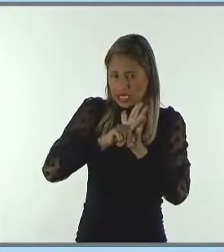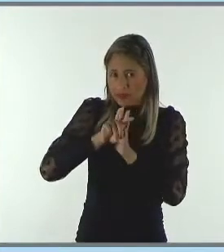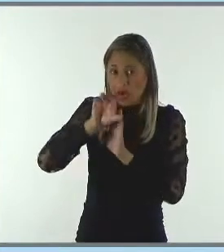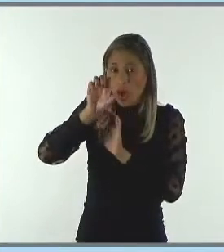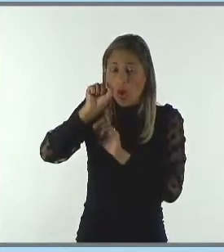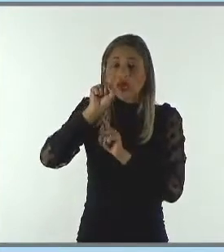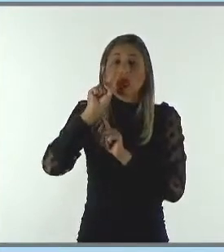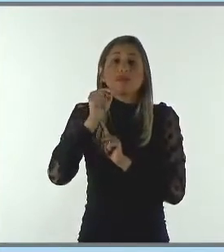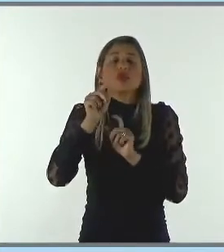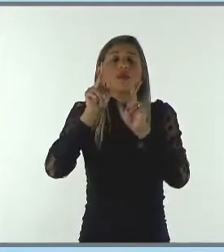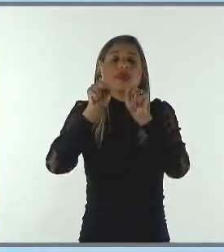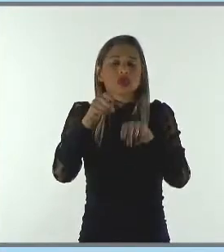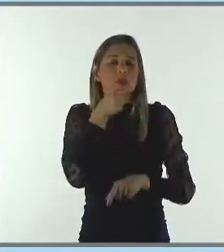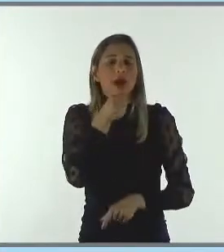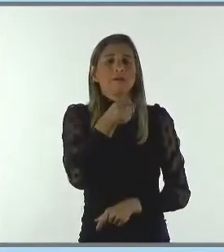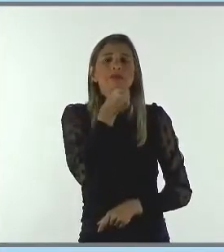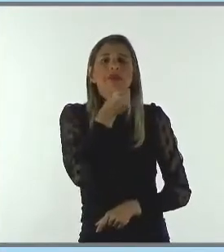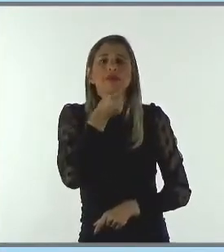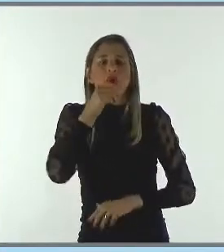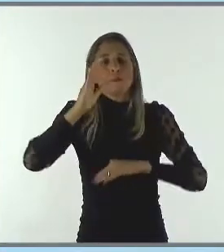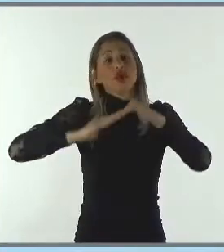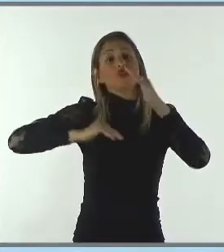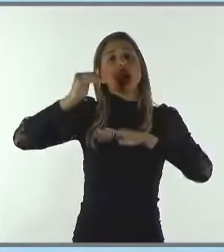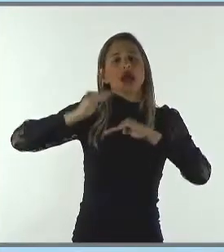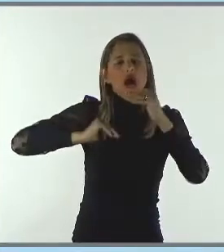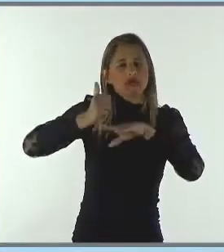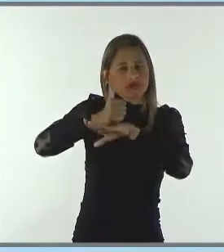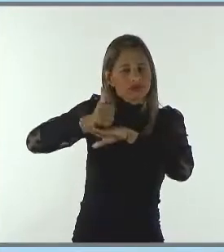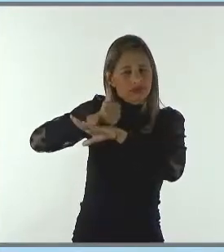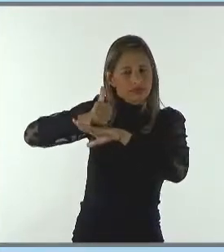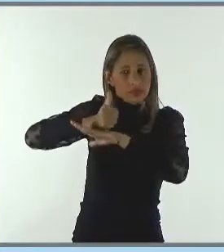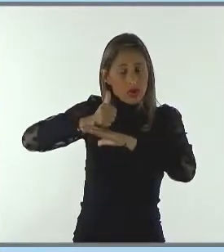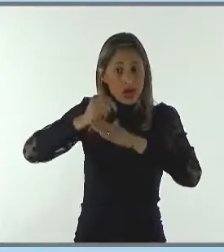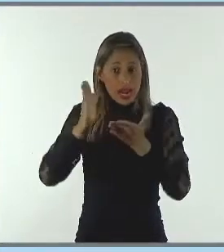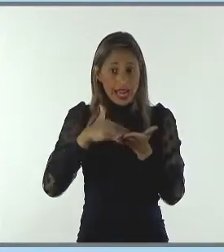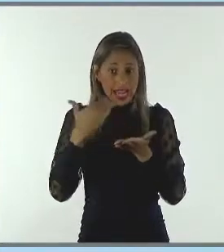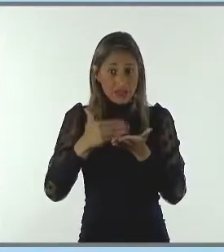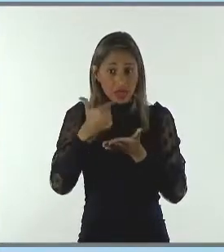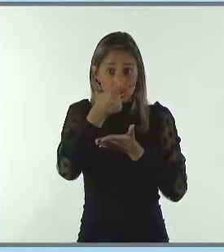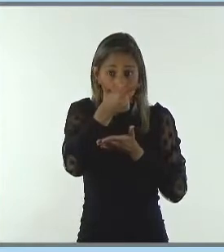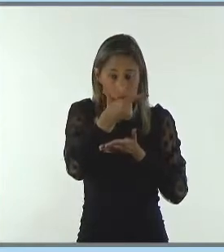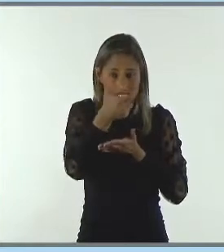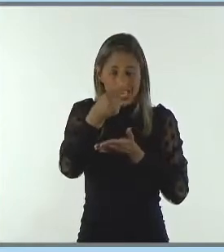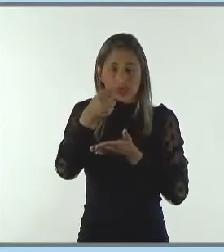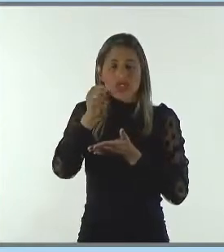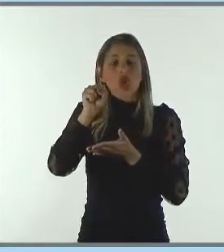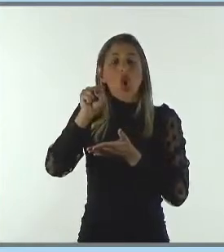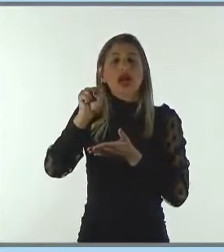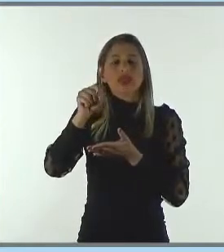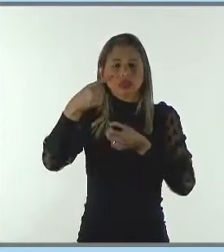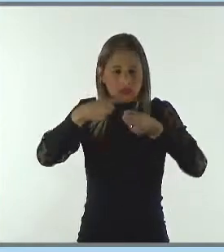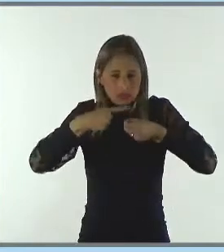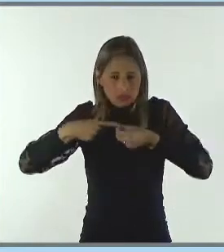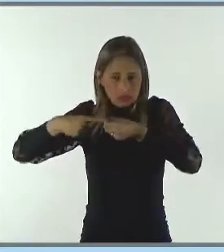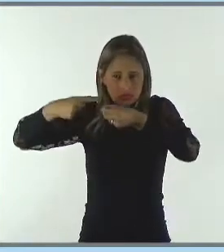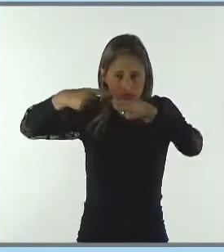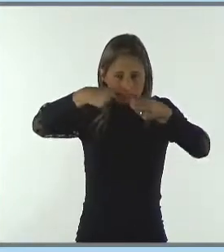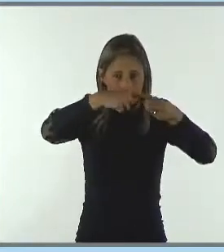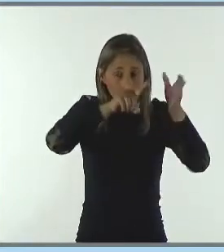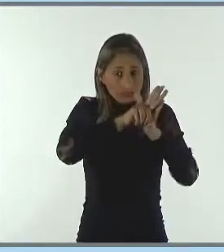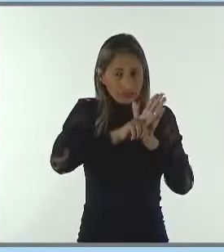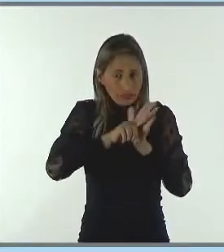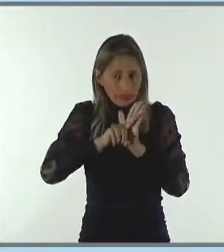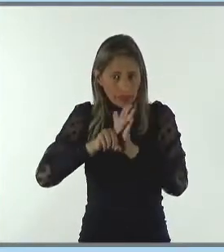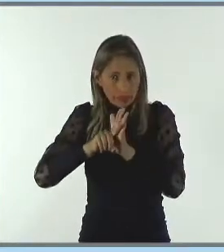mil pessoas foram entrevistadas, profissionais da área do livro, cerca de 208 municípios fizeram parte da pesquisa,